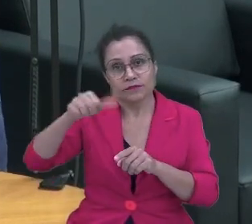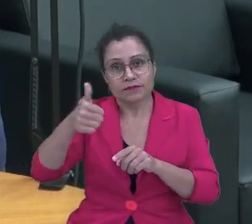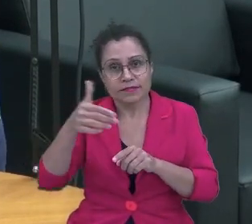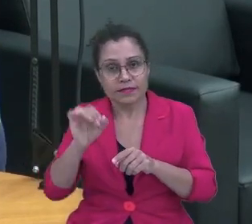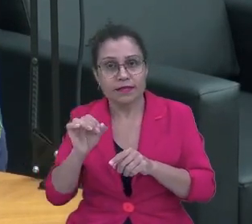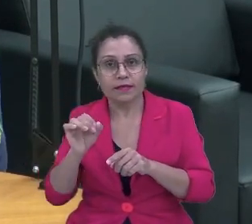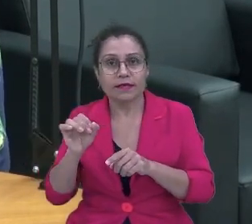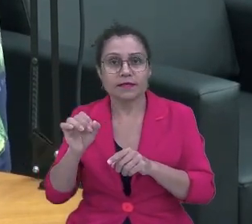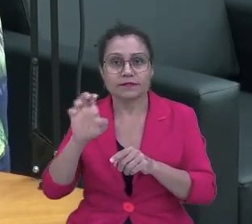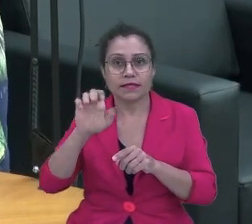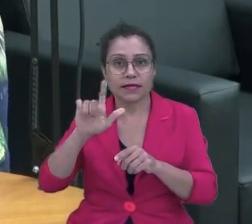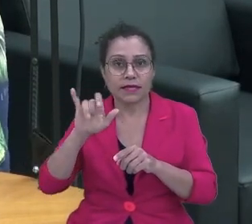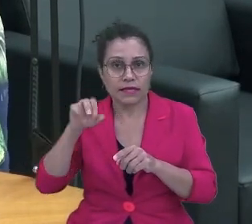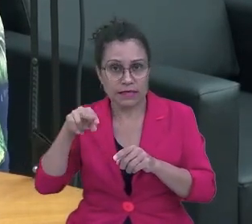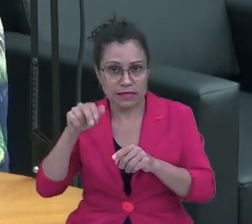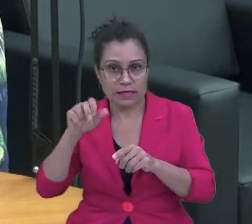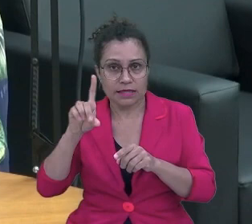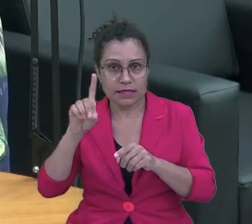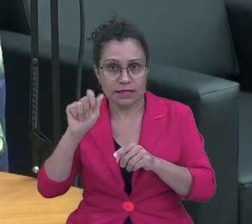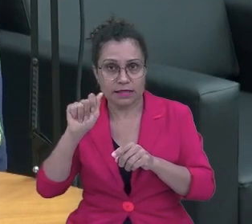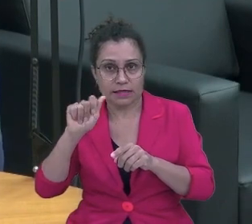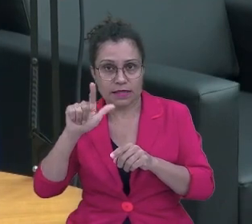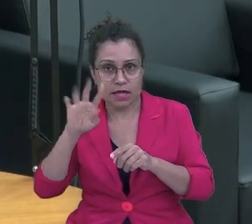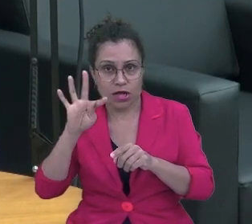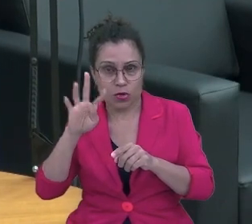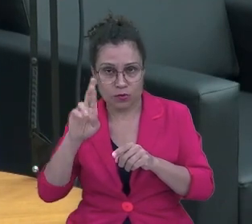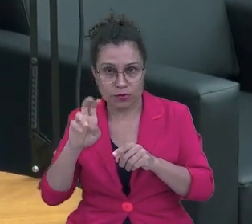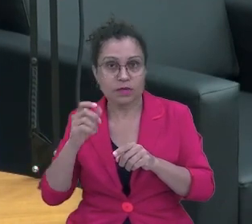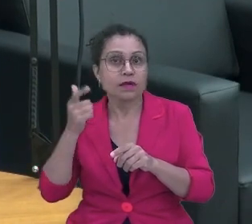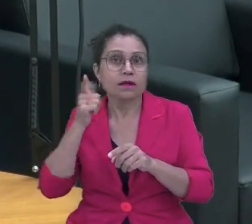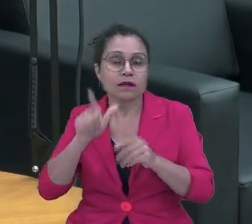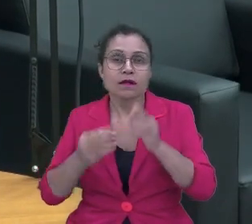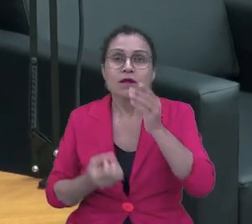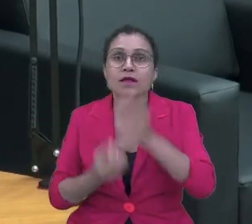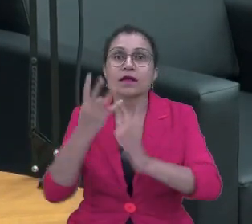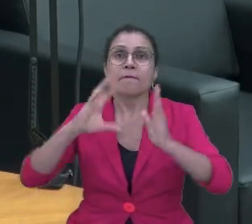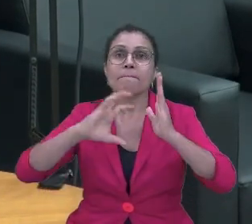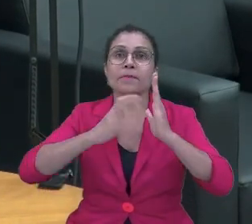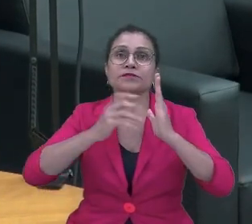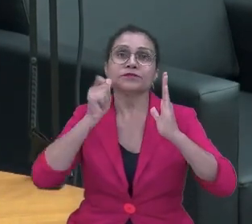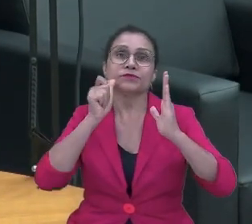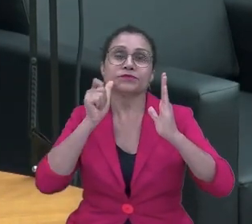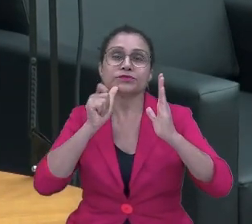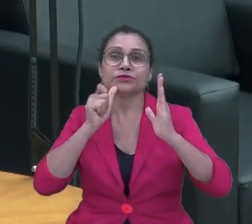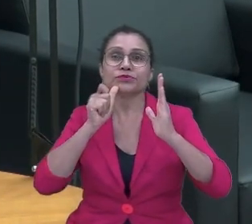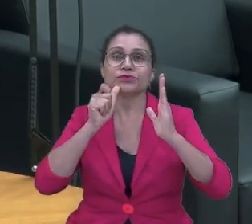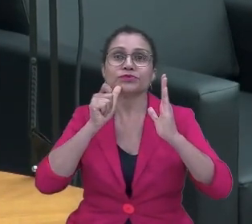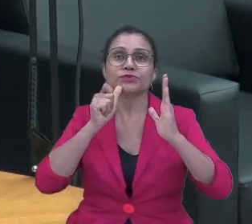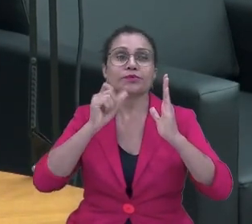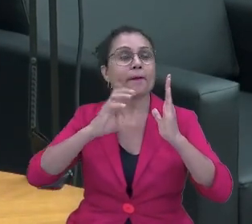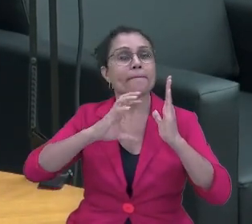consegue criar o primeiro partido feminino, que a gente chama de